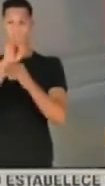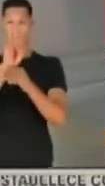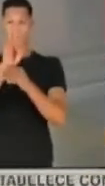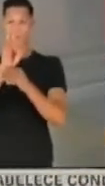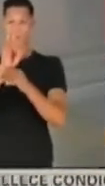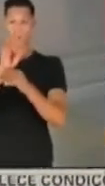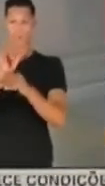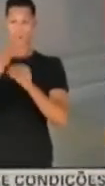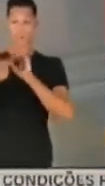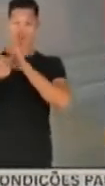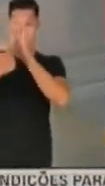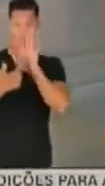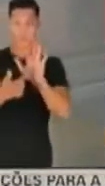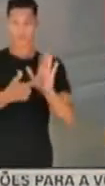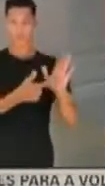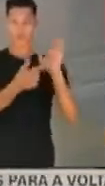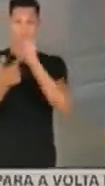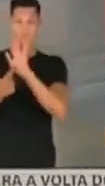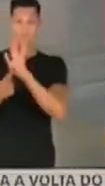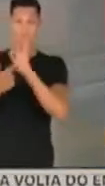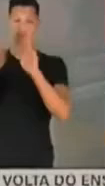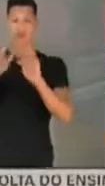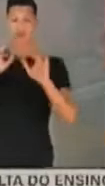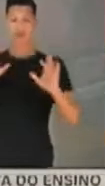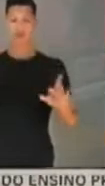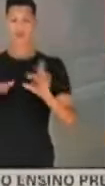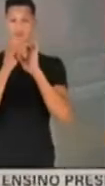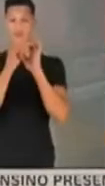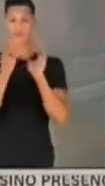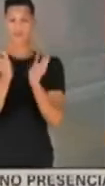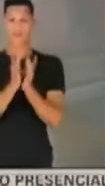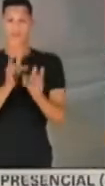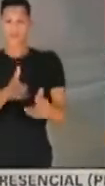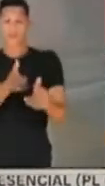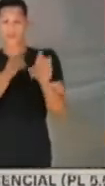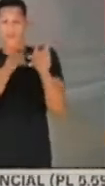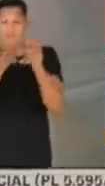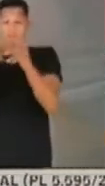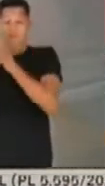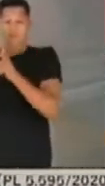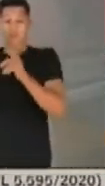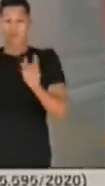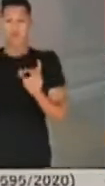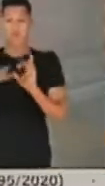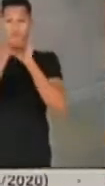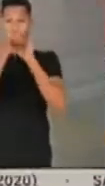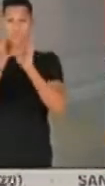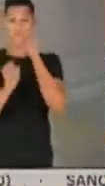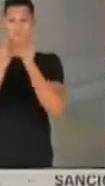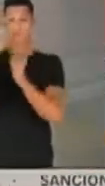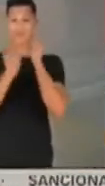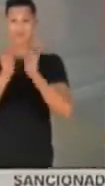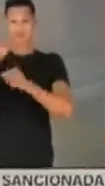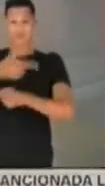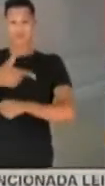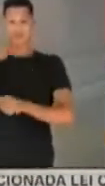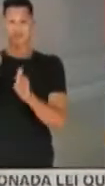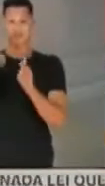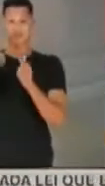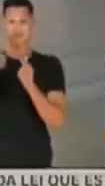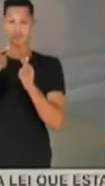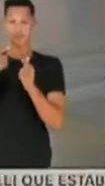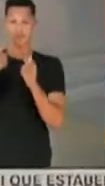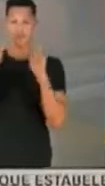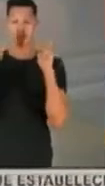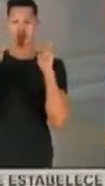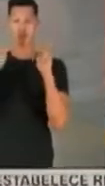que o apresenta, é ligada ao clube de tiros, é ligada à indústria de armas.